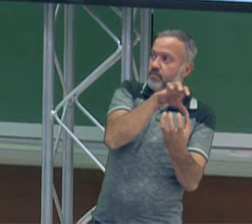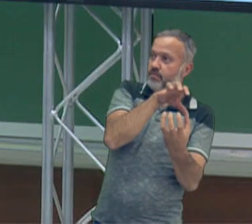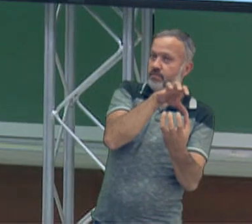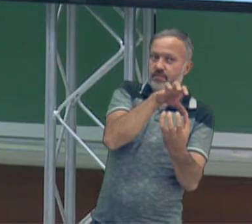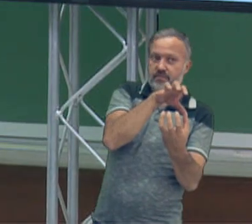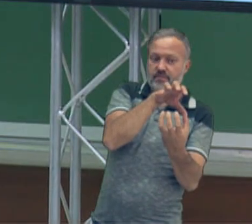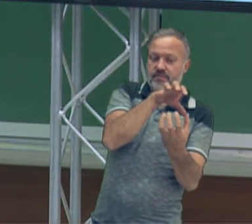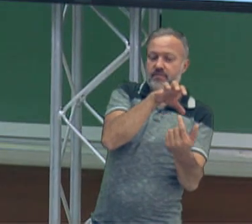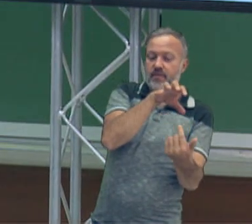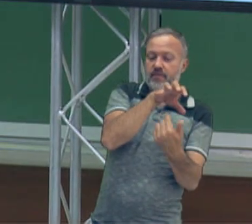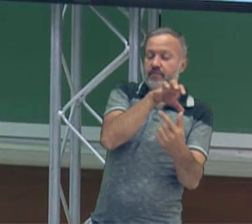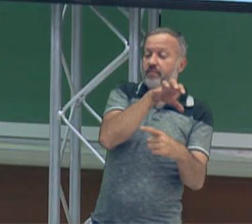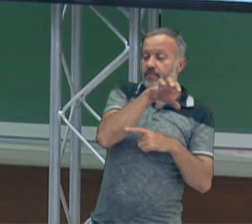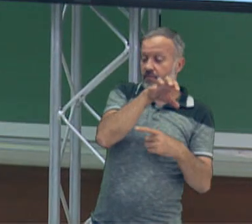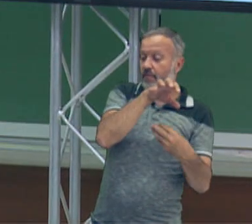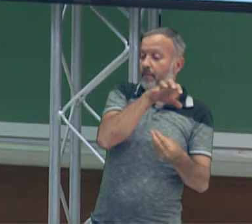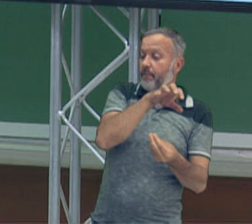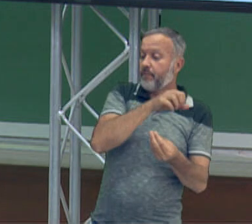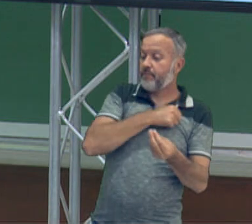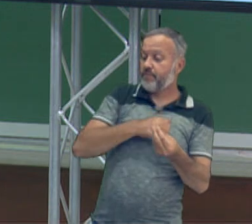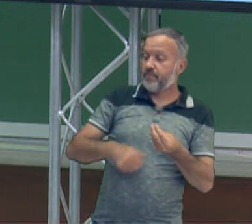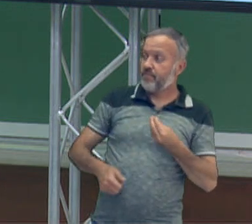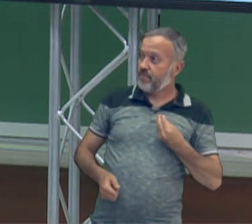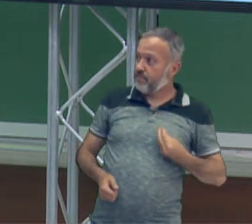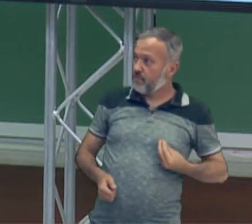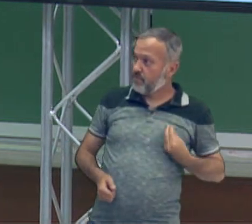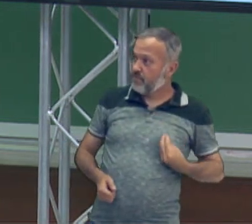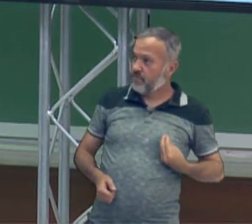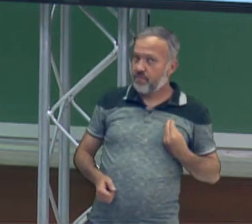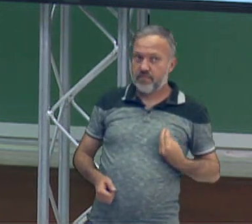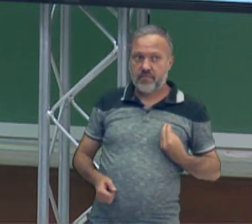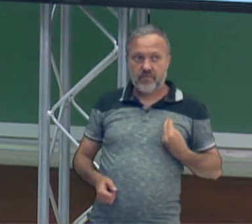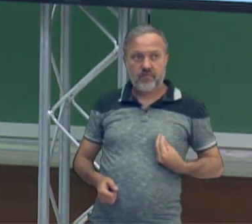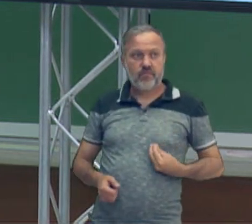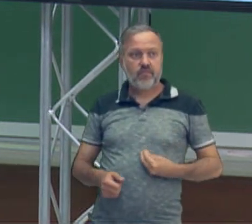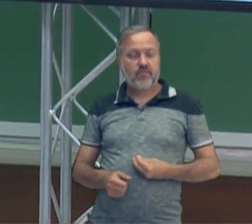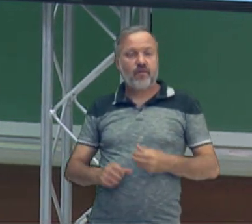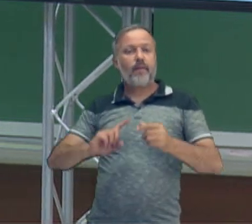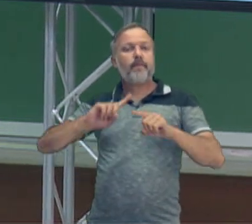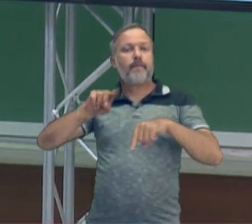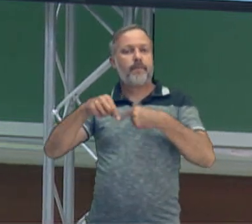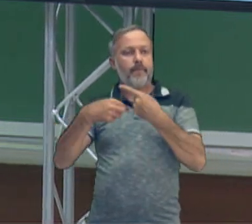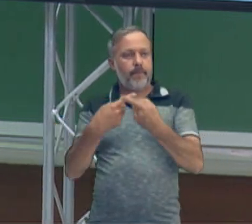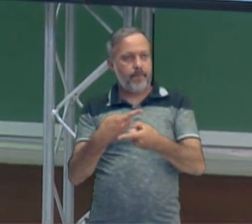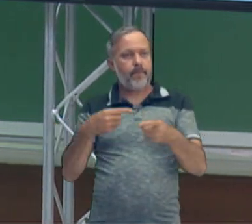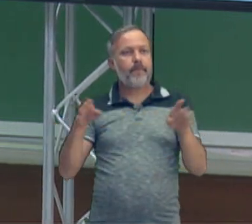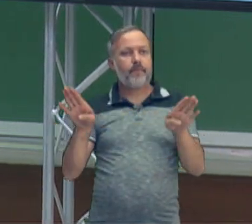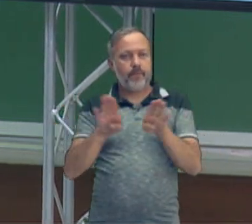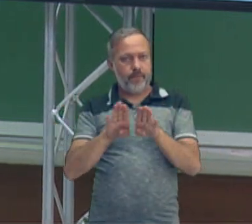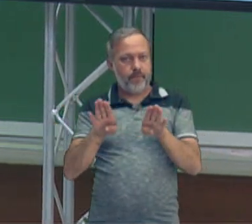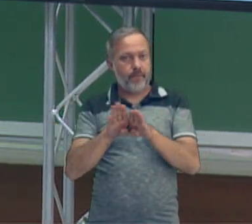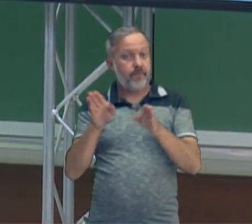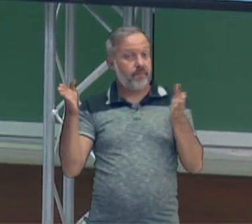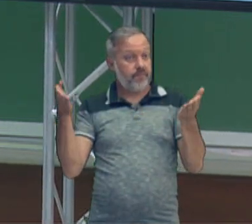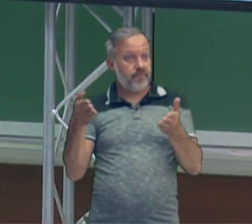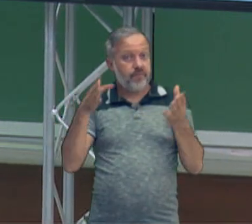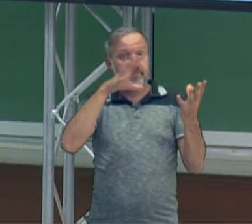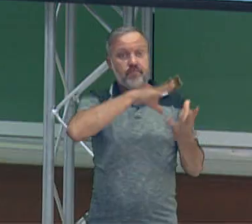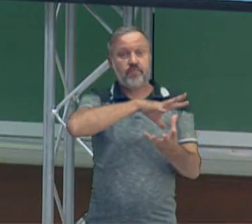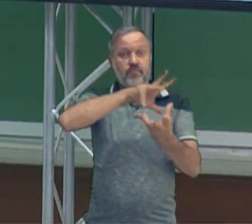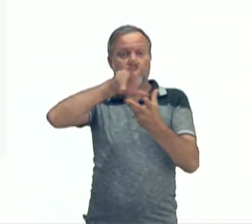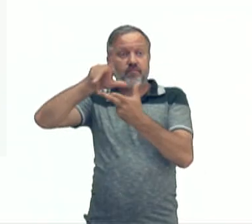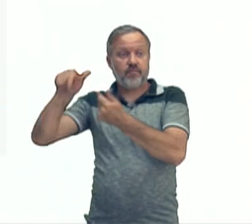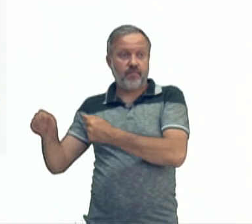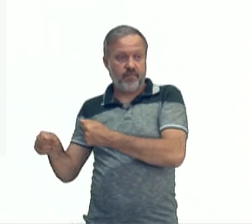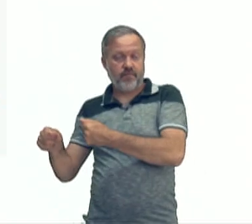de translação. Beleza? Outra forma de regionalização bem atual. O que é essa